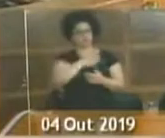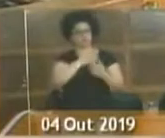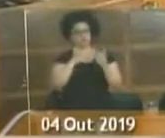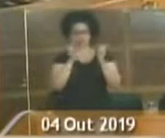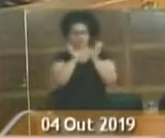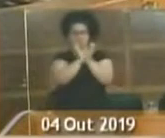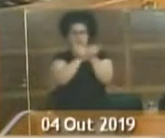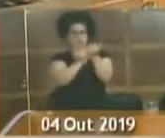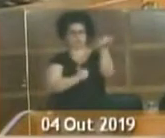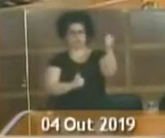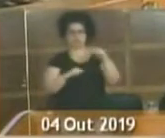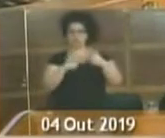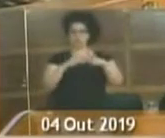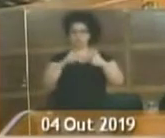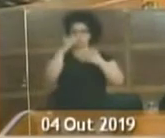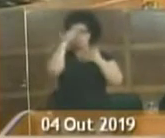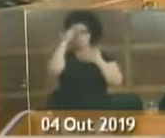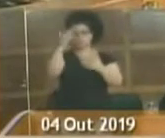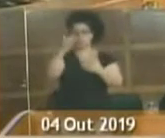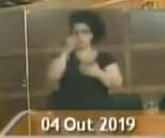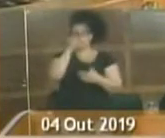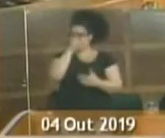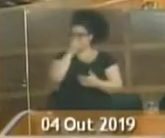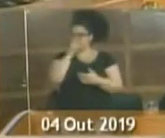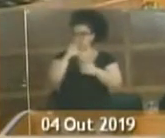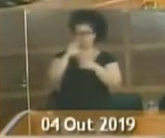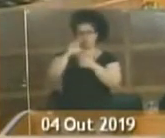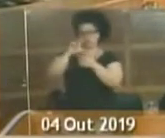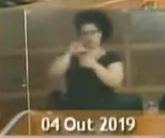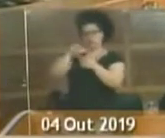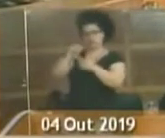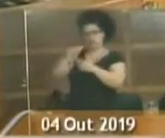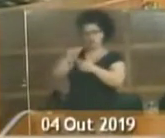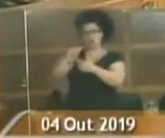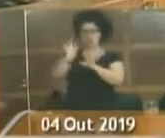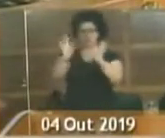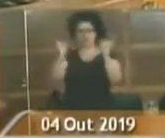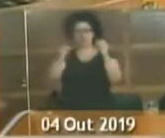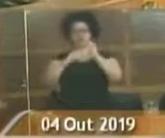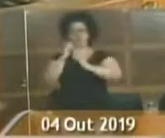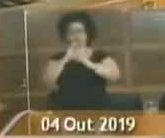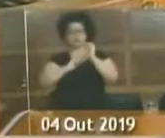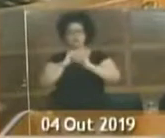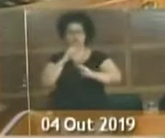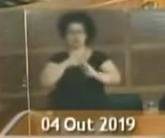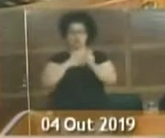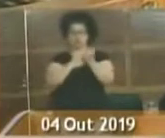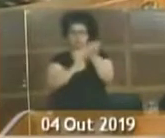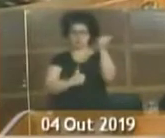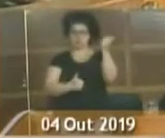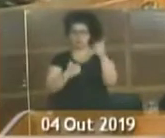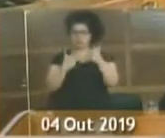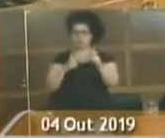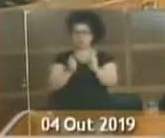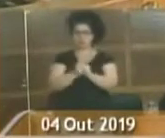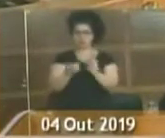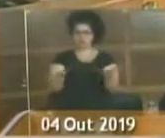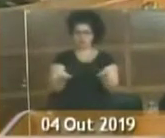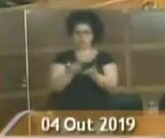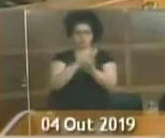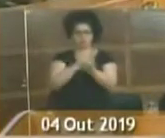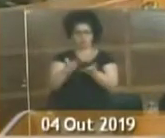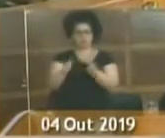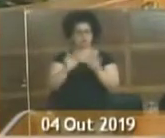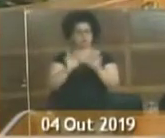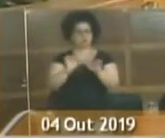aqui. Enfim, a Celina, a Luanda e todos da minha assessoria. E vamos dar início. Só